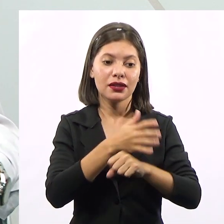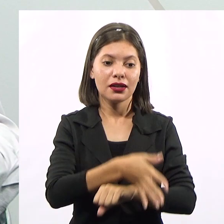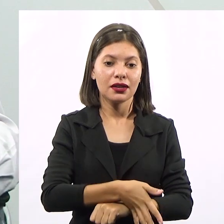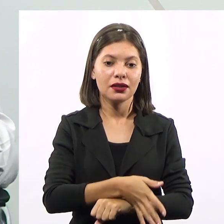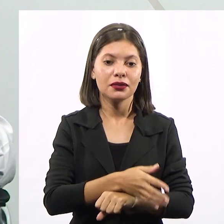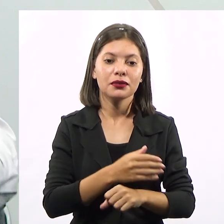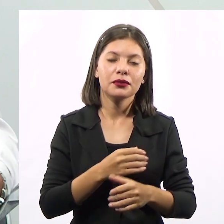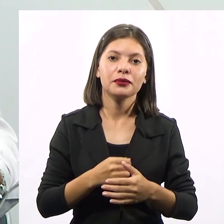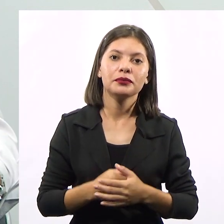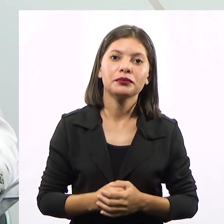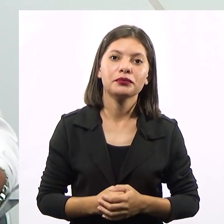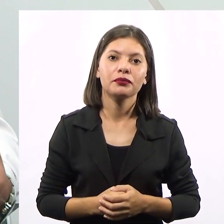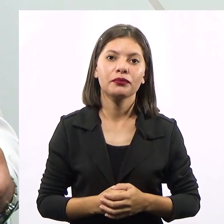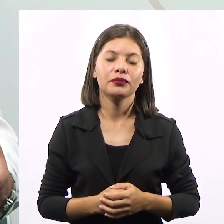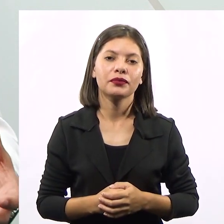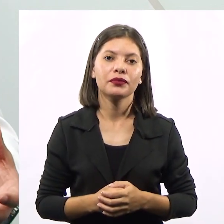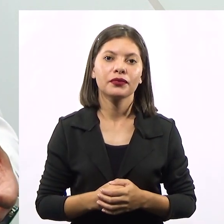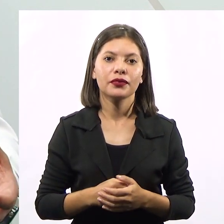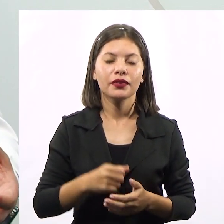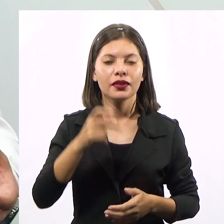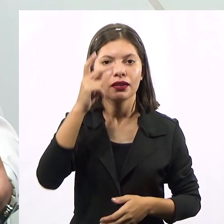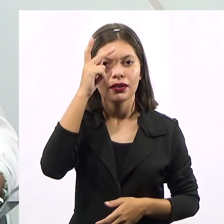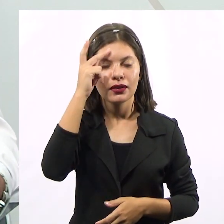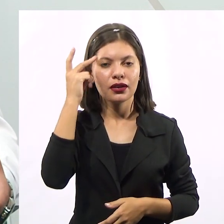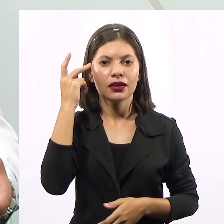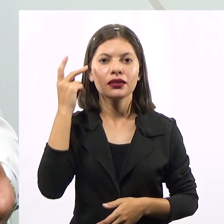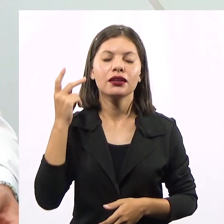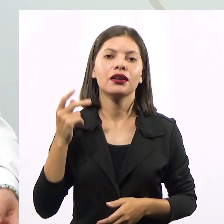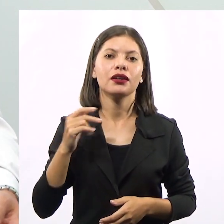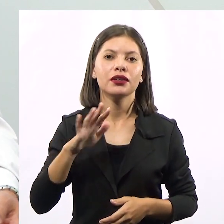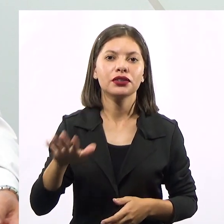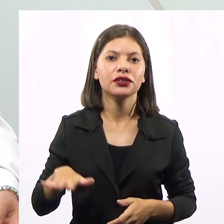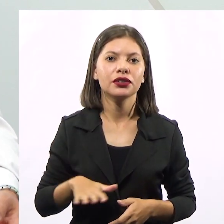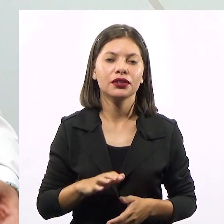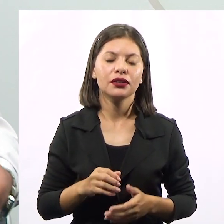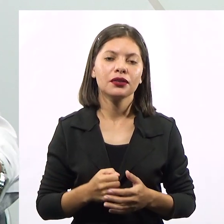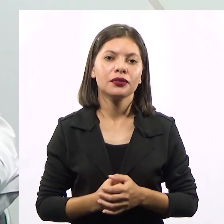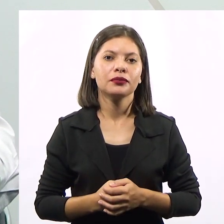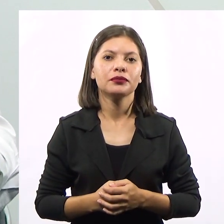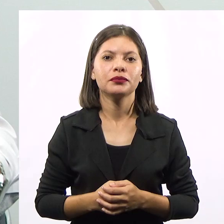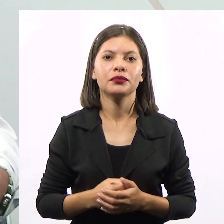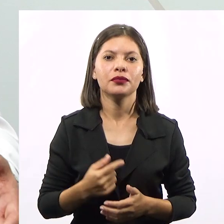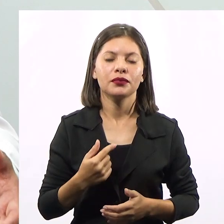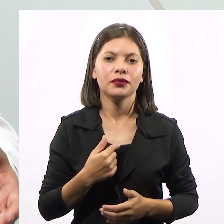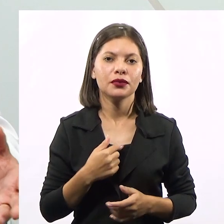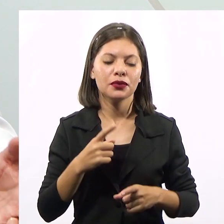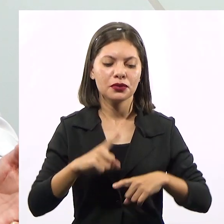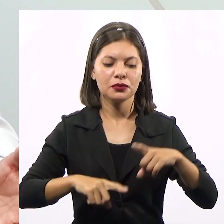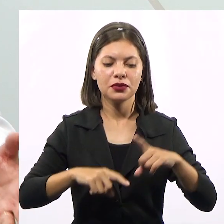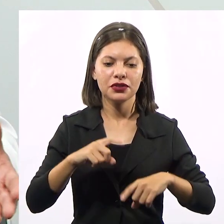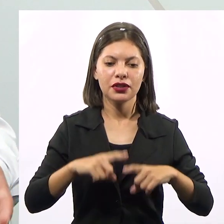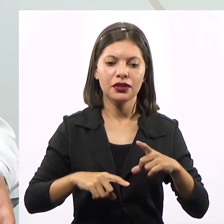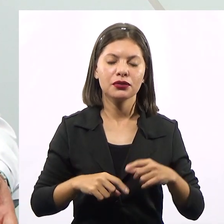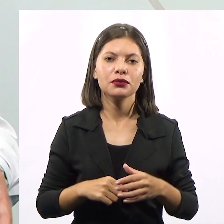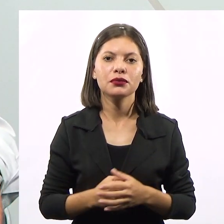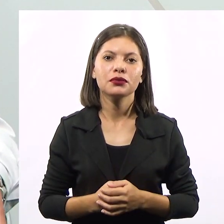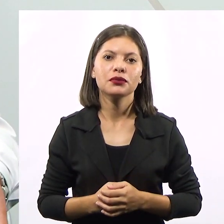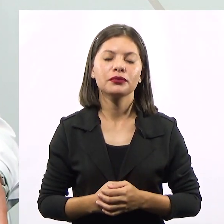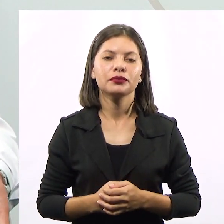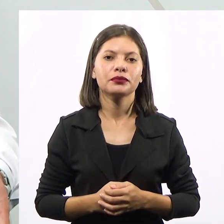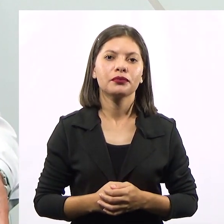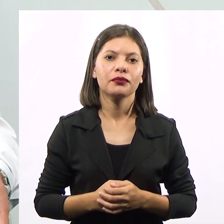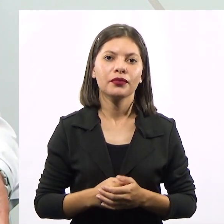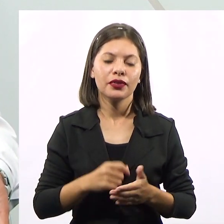conhecer a fundo, no máximo possível, a realidade social na qual o nosso, entre aspas, objeto